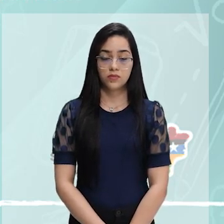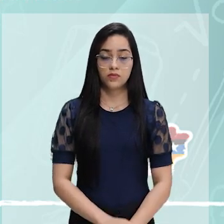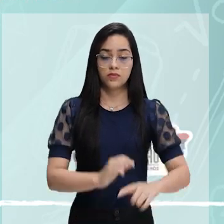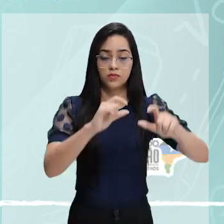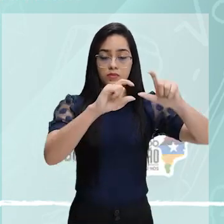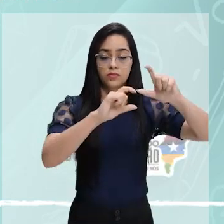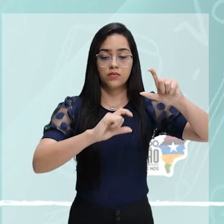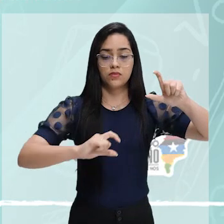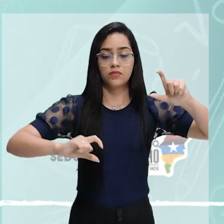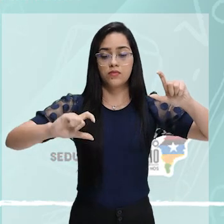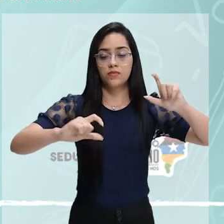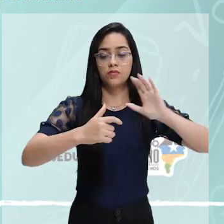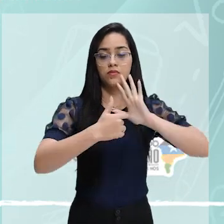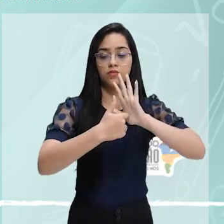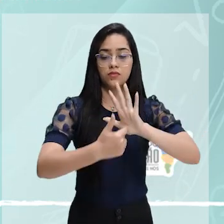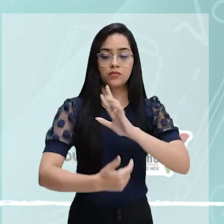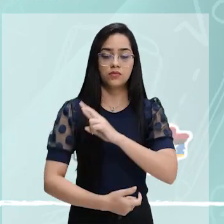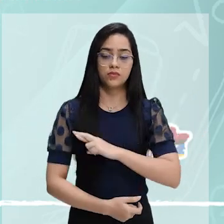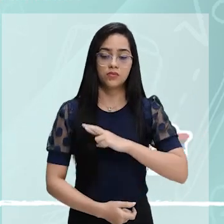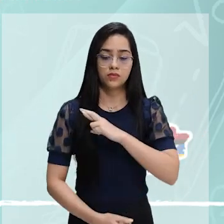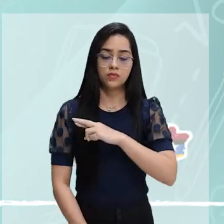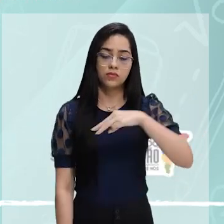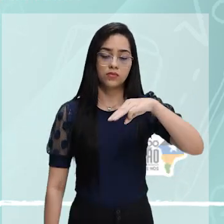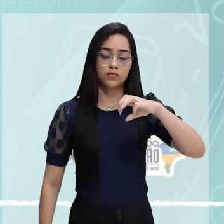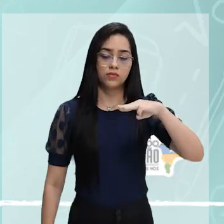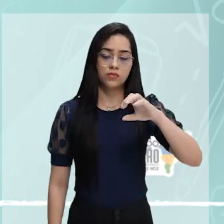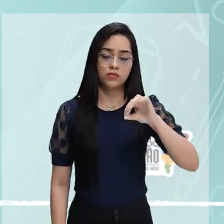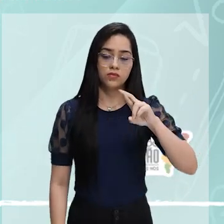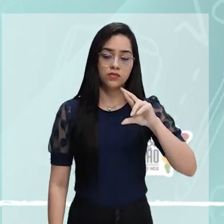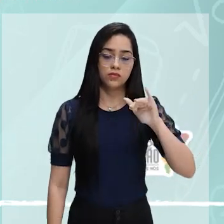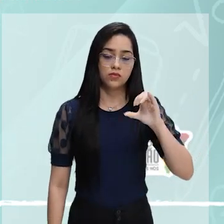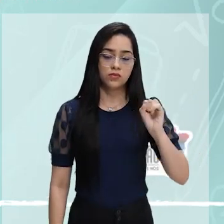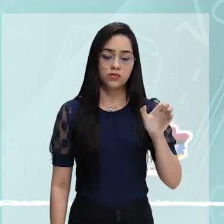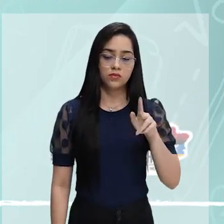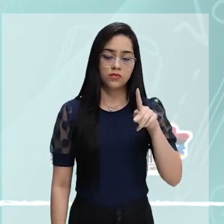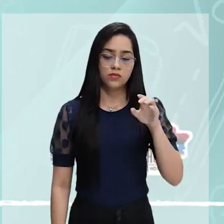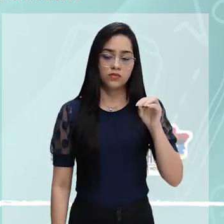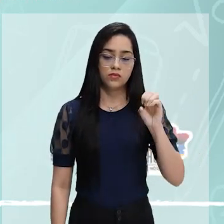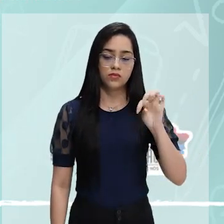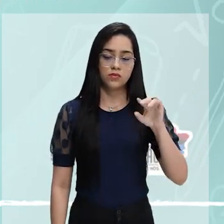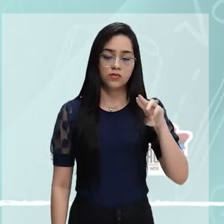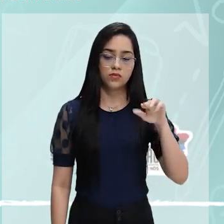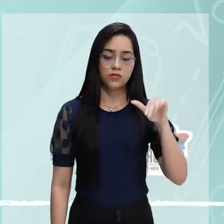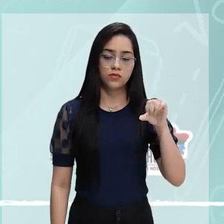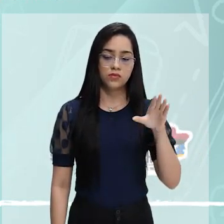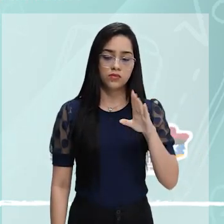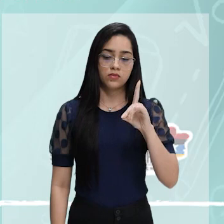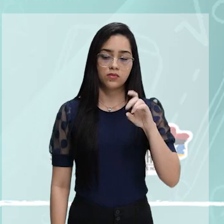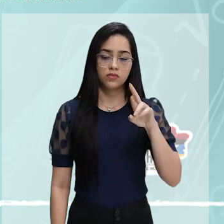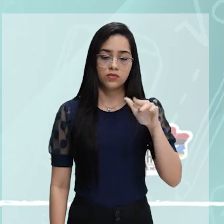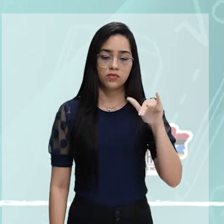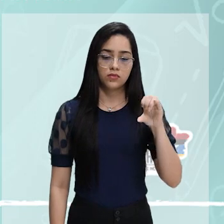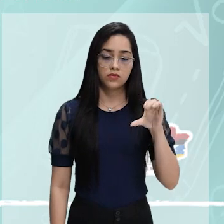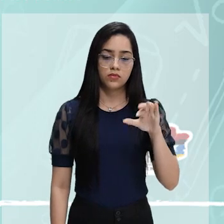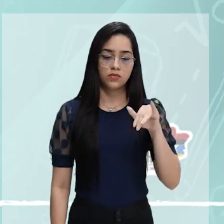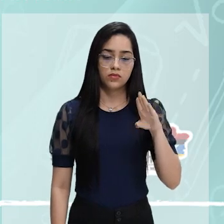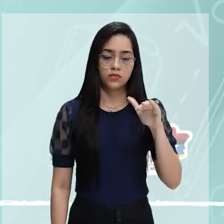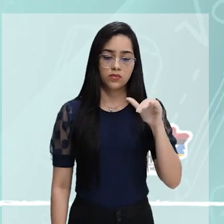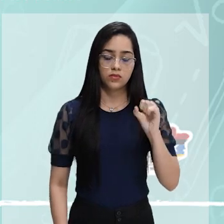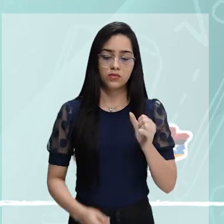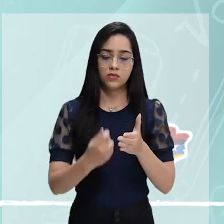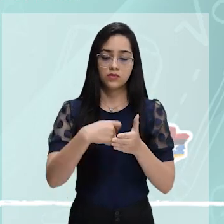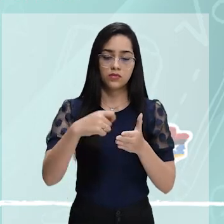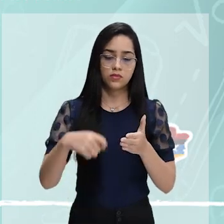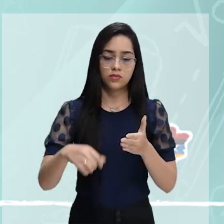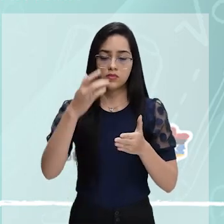duas citações acima integram o romance Memórias Póstumas de Brás Cubas, escrito por Machado de Assis, como você